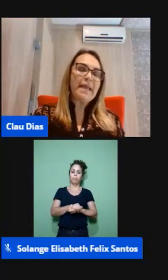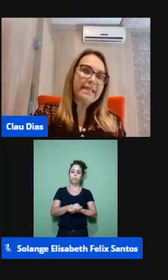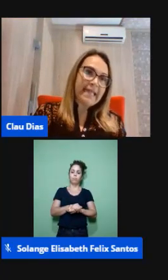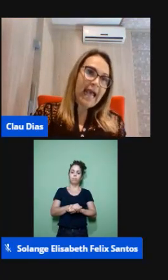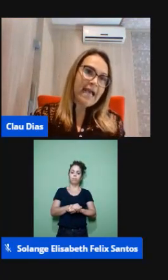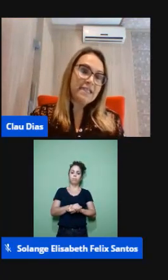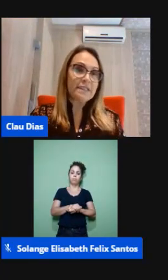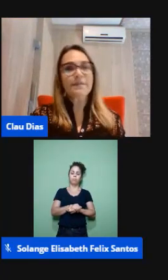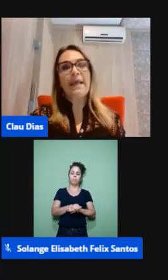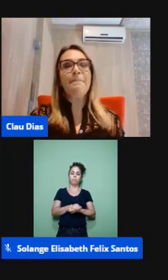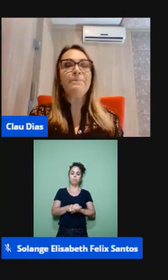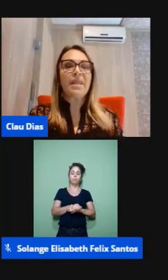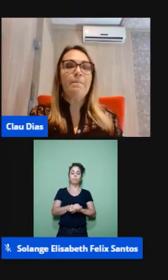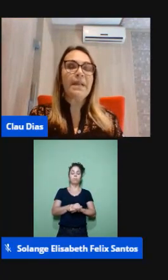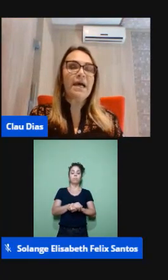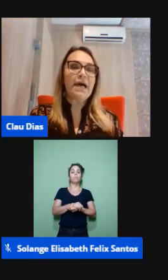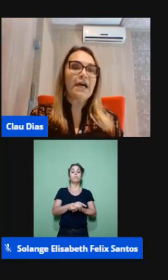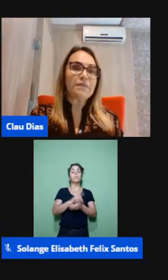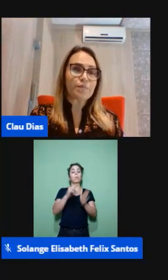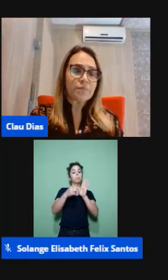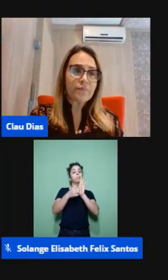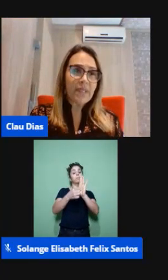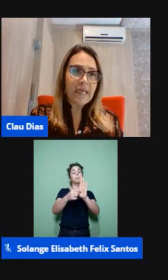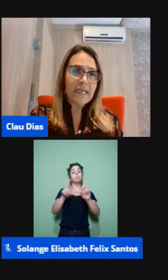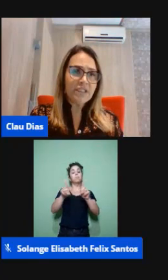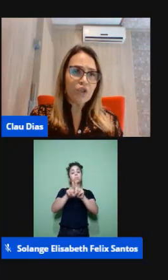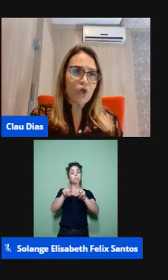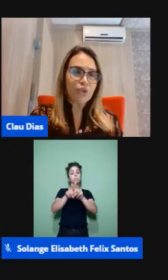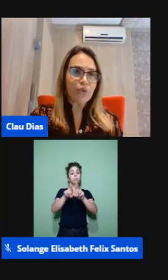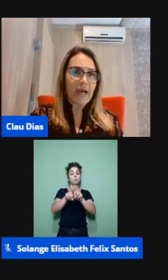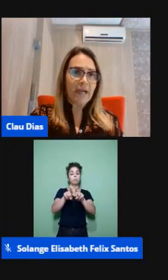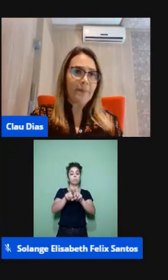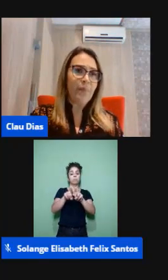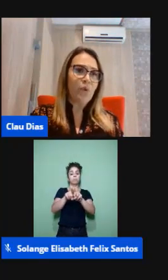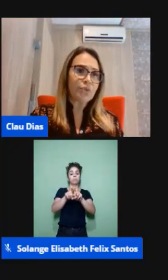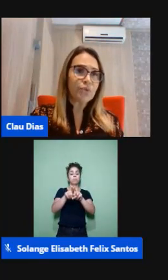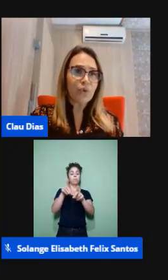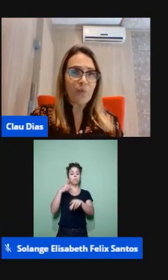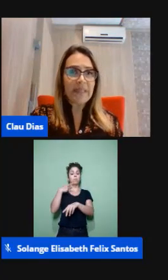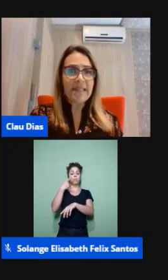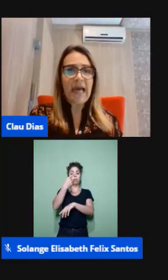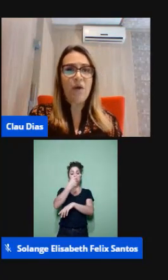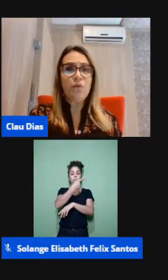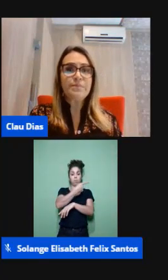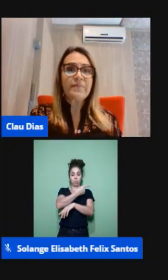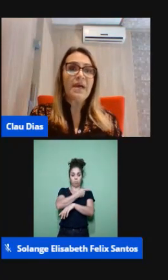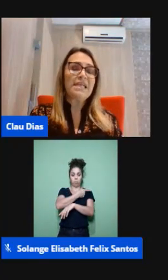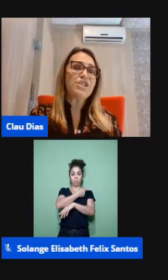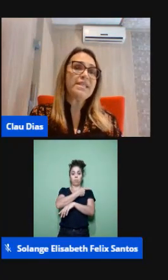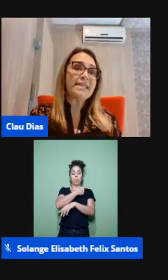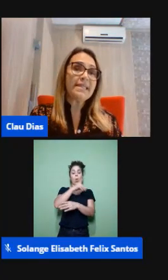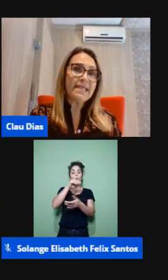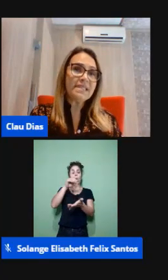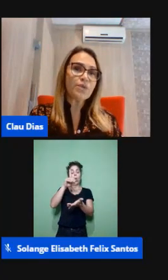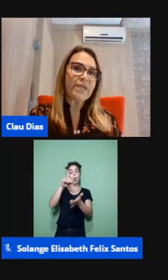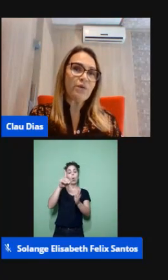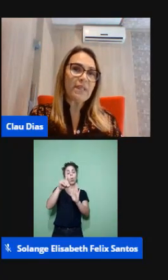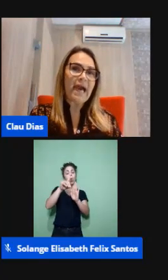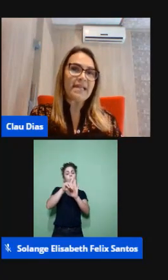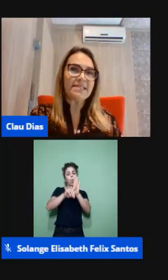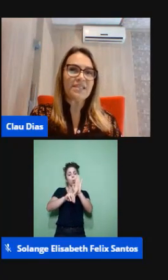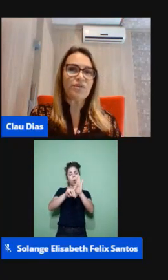A gente também traz, né, para esse nosso arcabouço documental, as